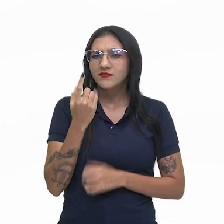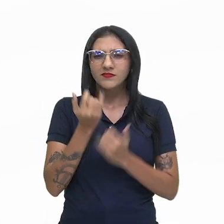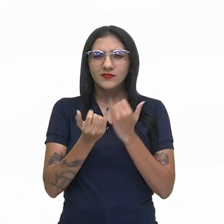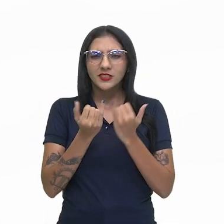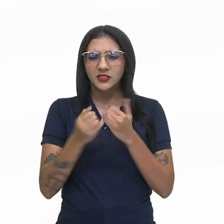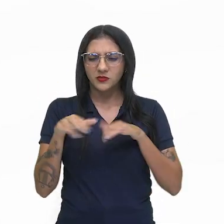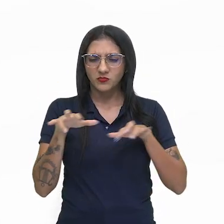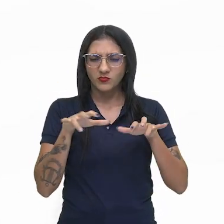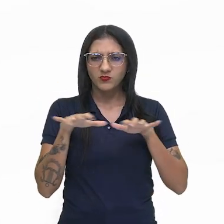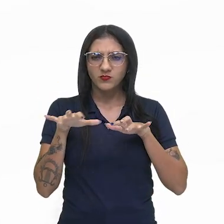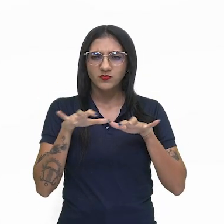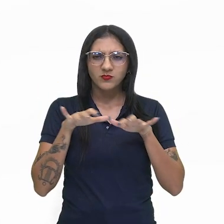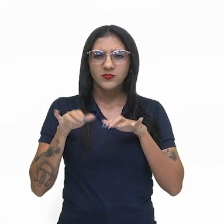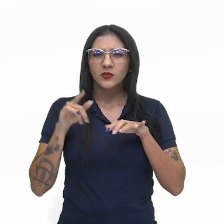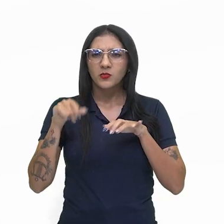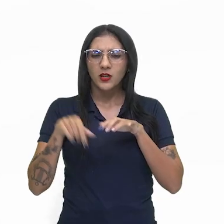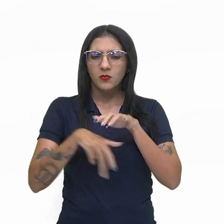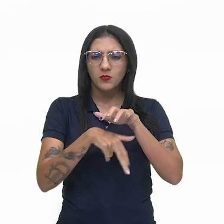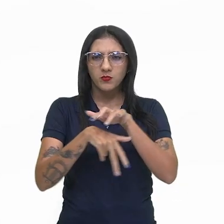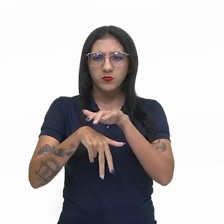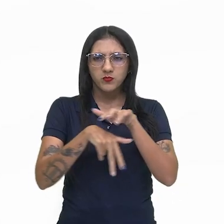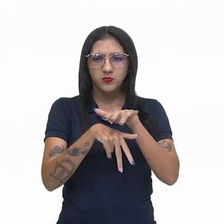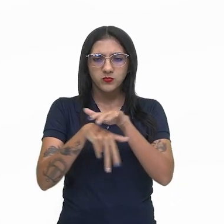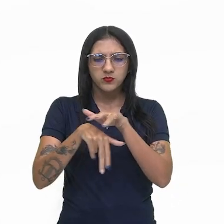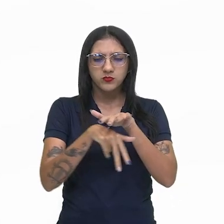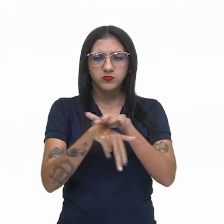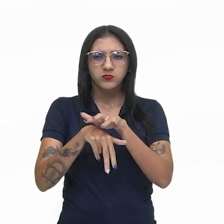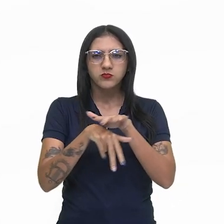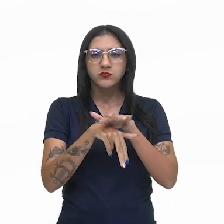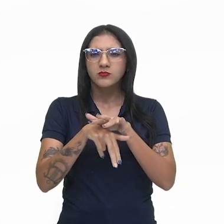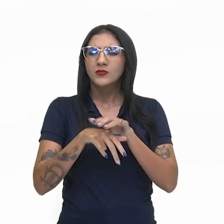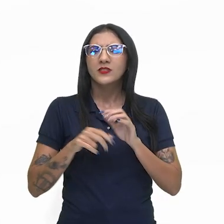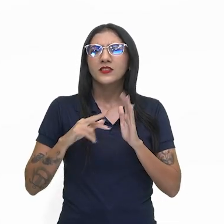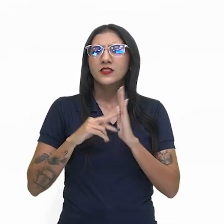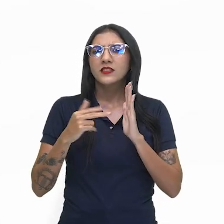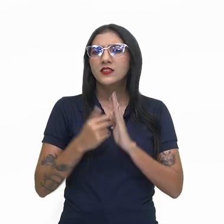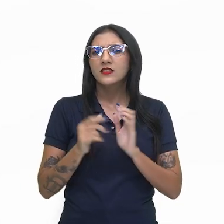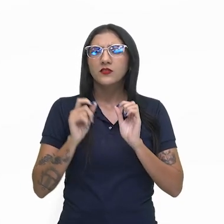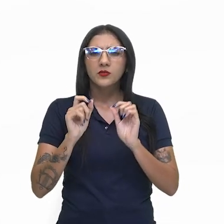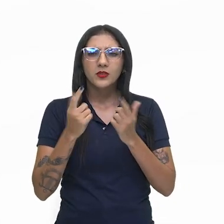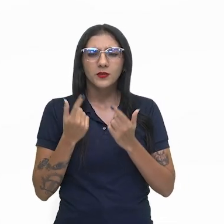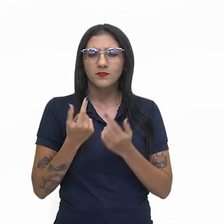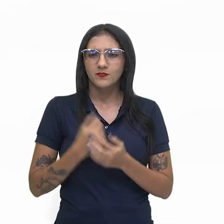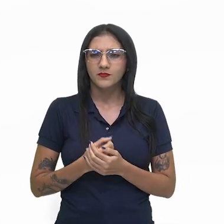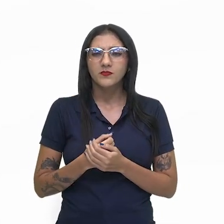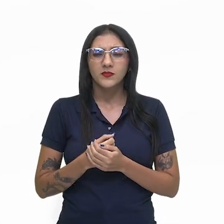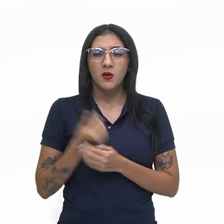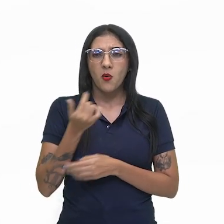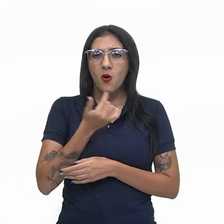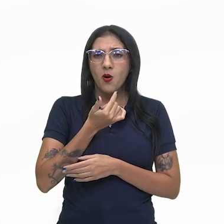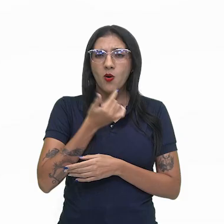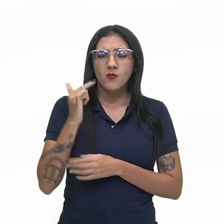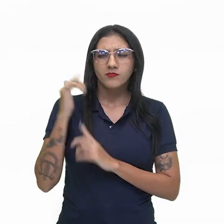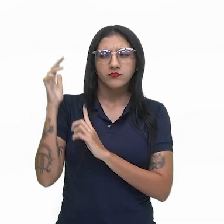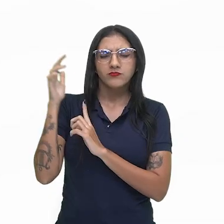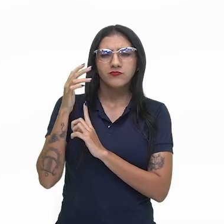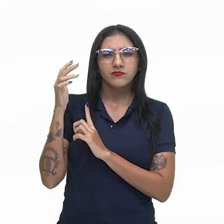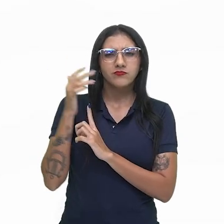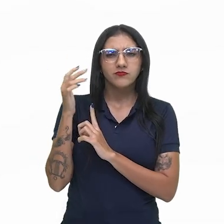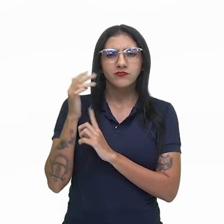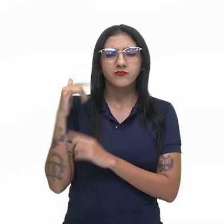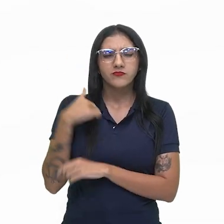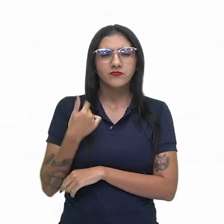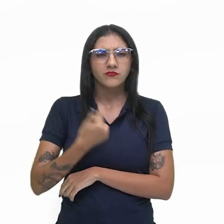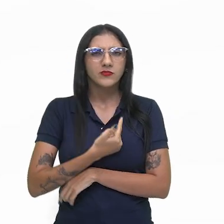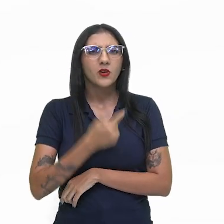através daqueles fios as nossas cabeças, que são nada mais do que uma TV aí, vamos dizer assim, né? Um painel aí nas cabeças